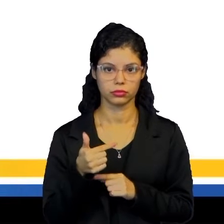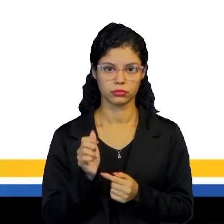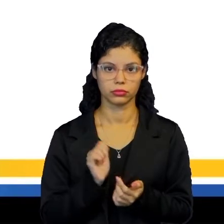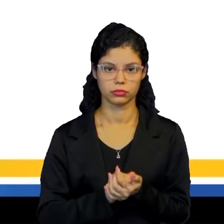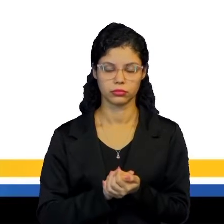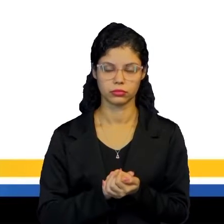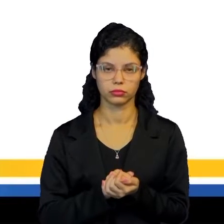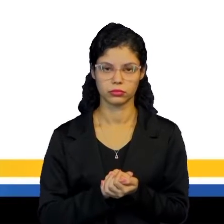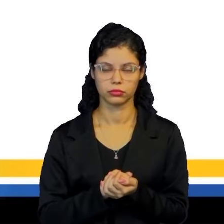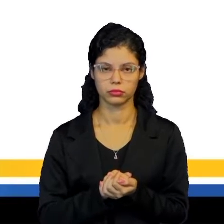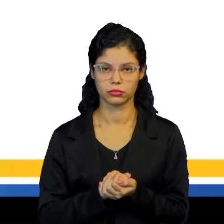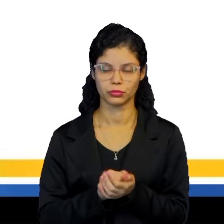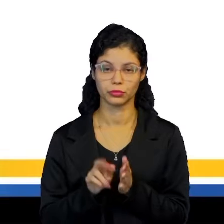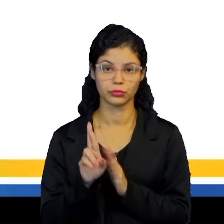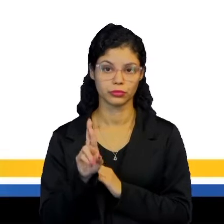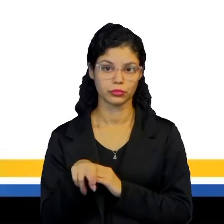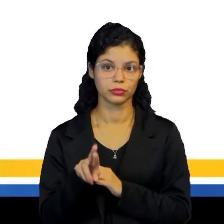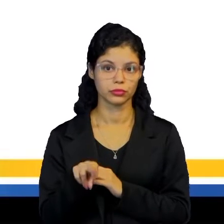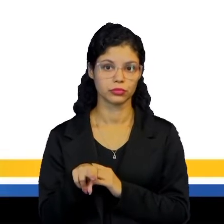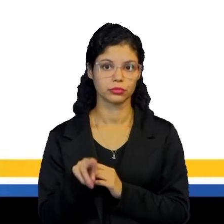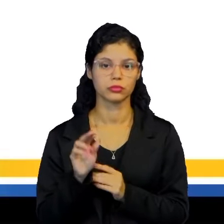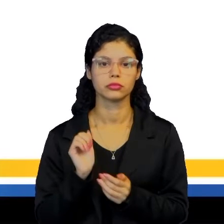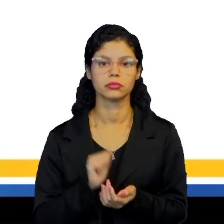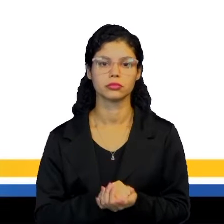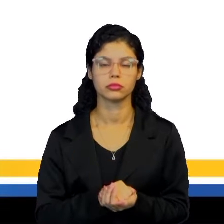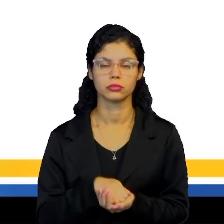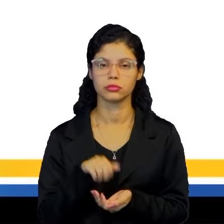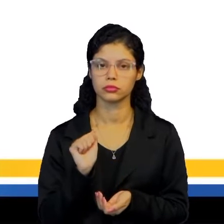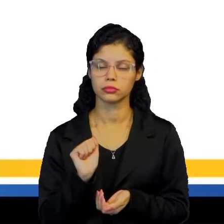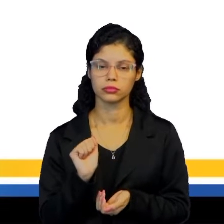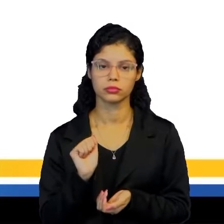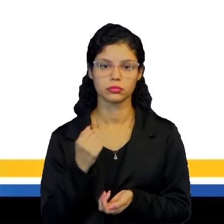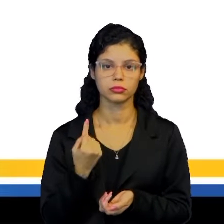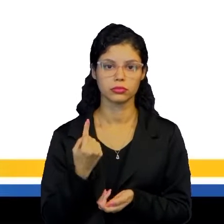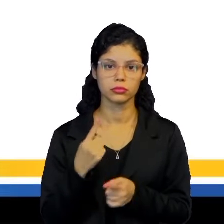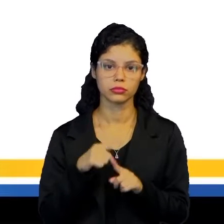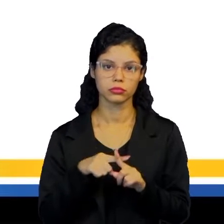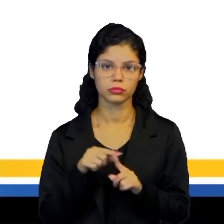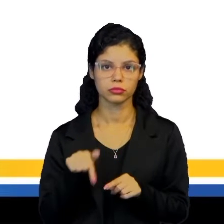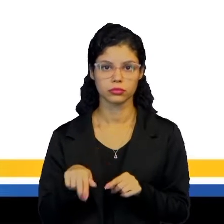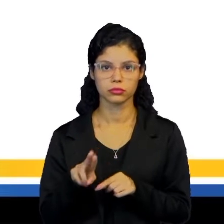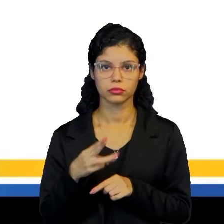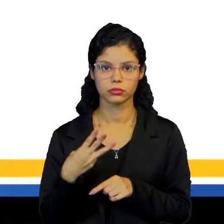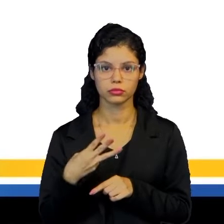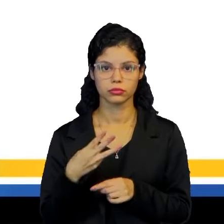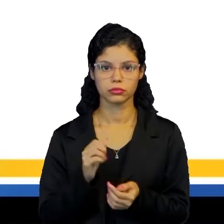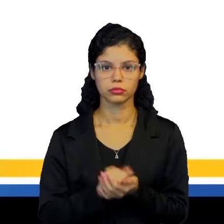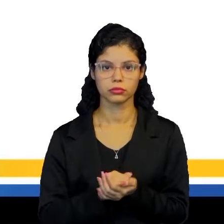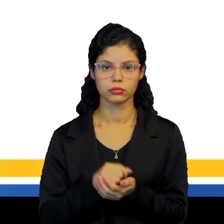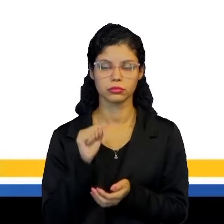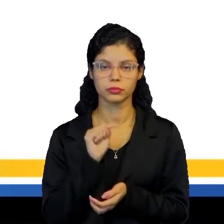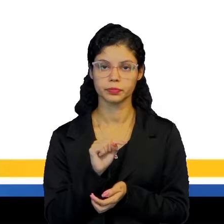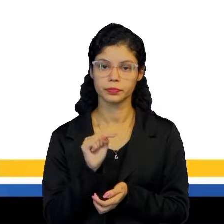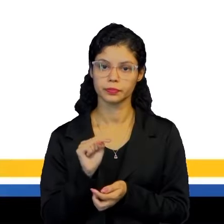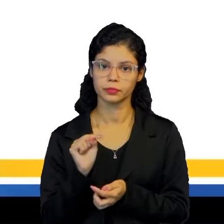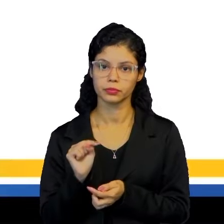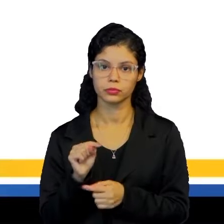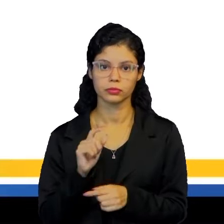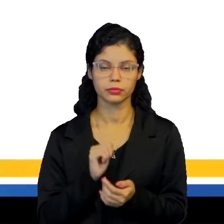quadrado, tá? Que é a razão, mais A1 vezes Q3, mais